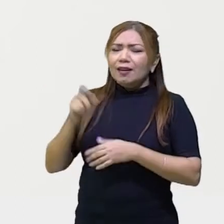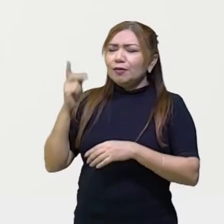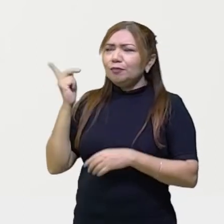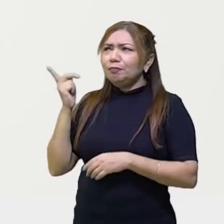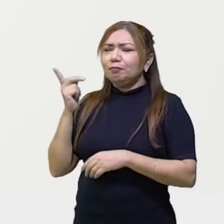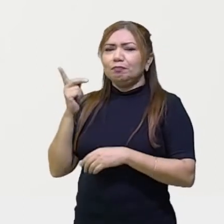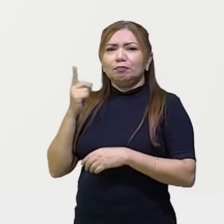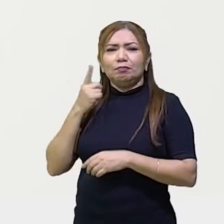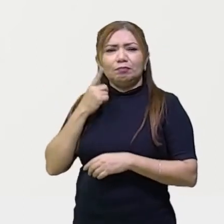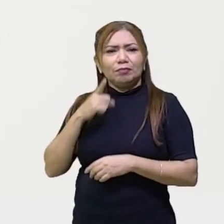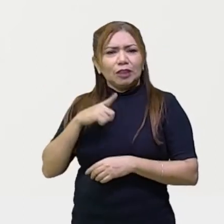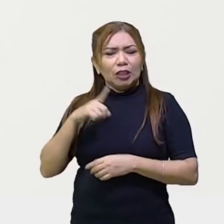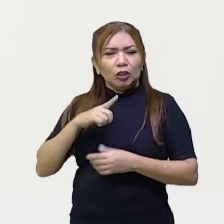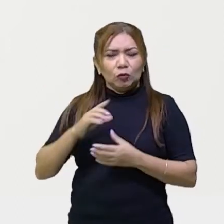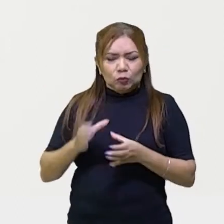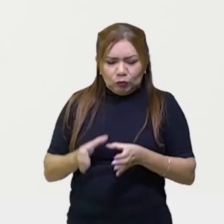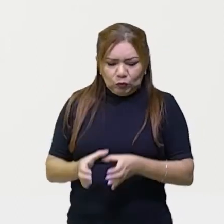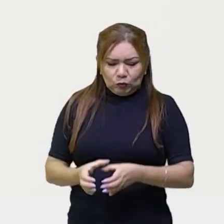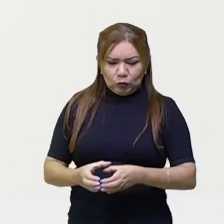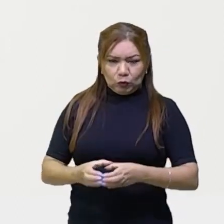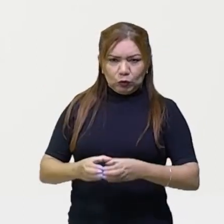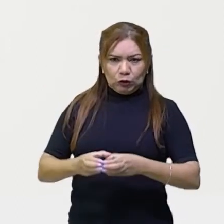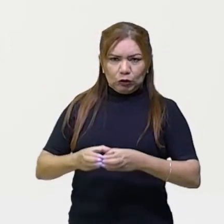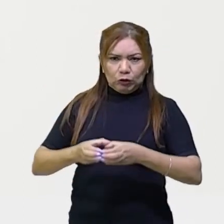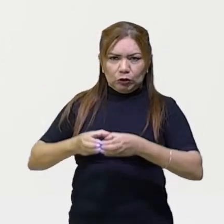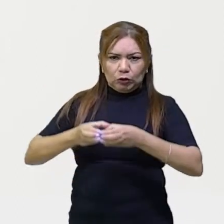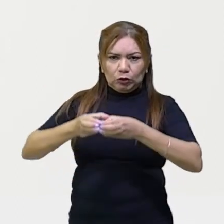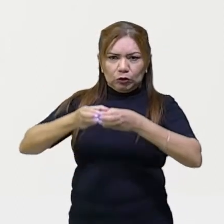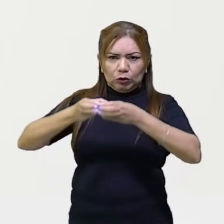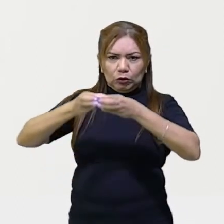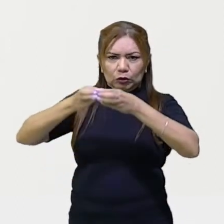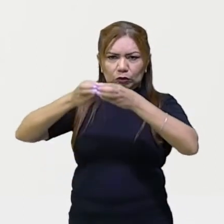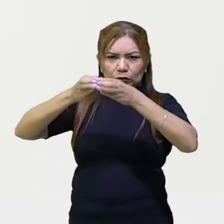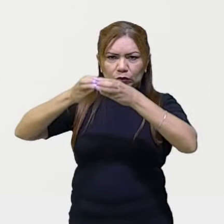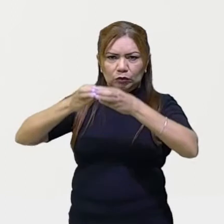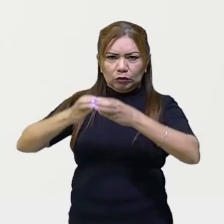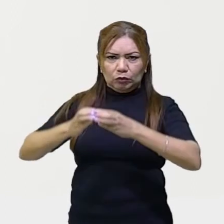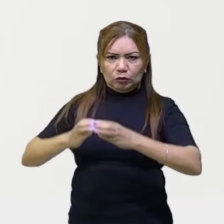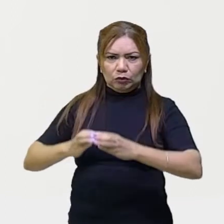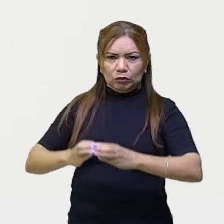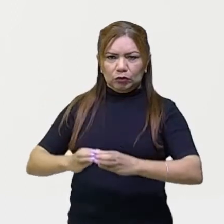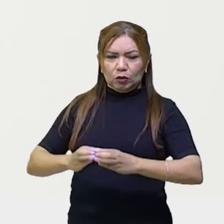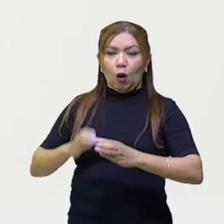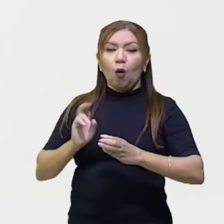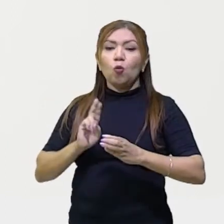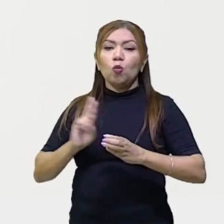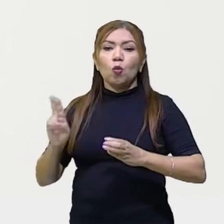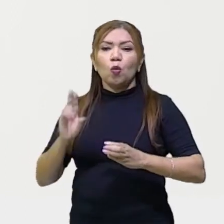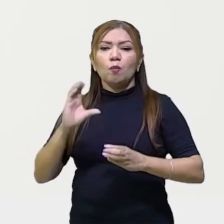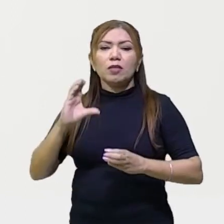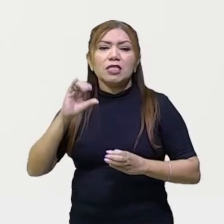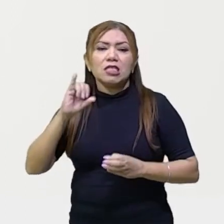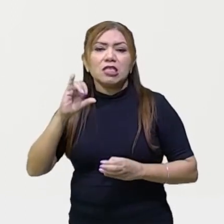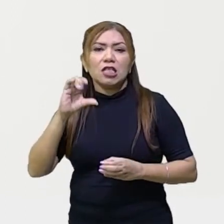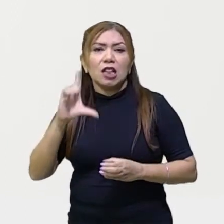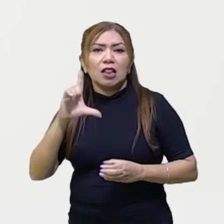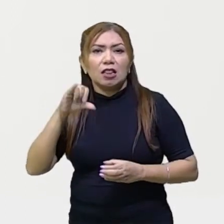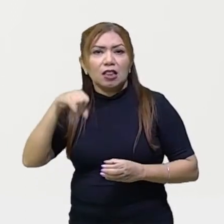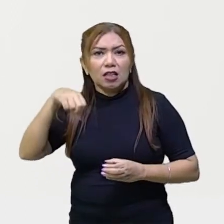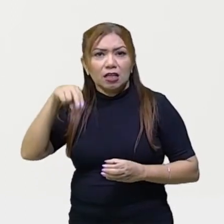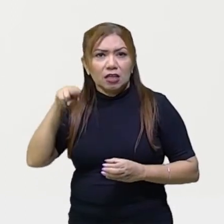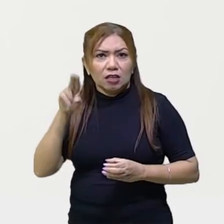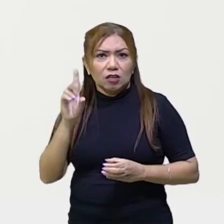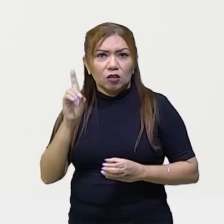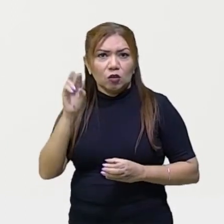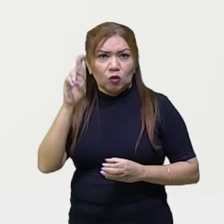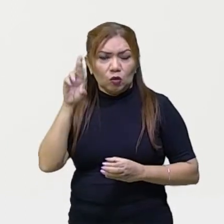olha o cilindro cilindro aqui beleza Olha esse cilindro Olha só então